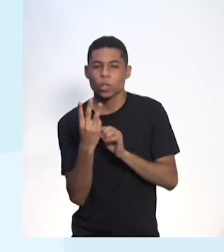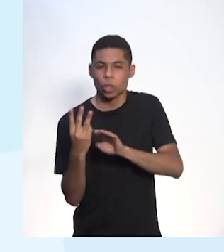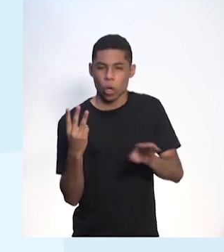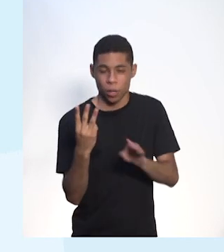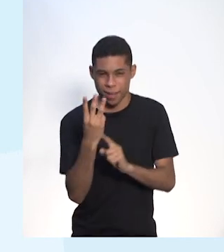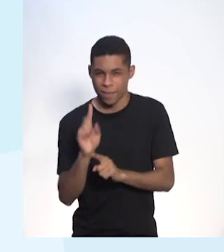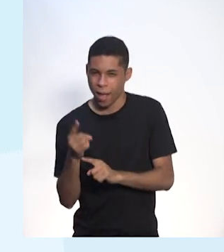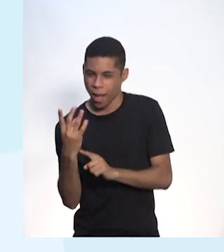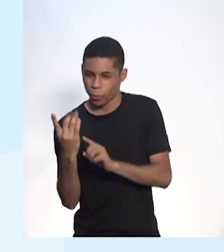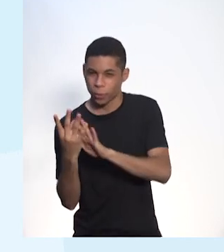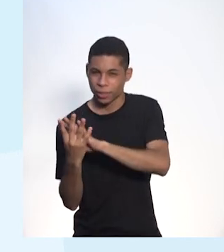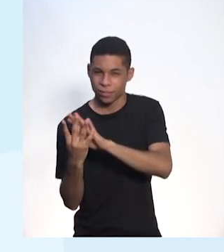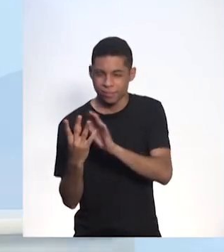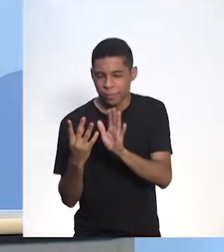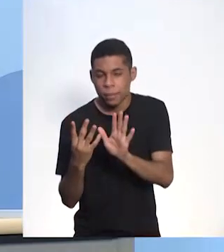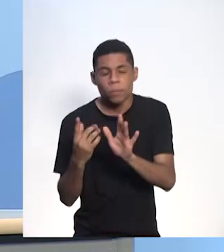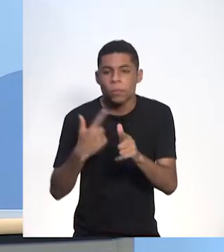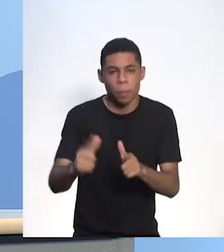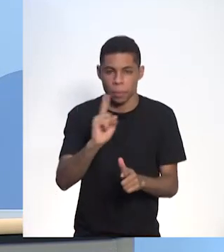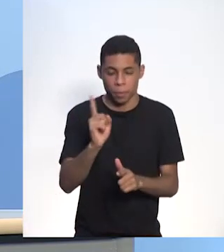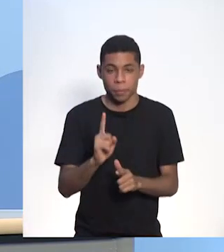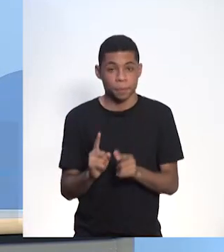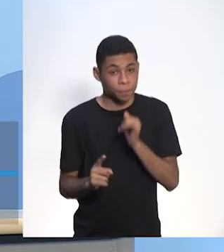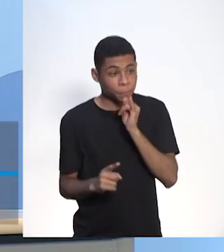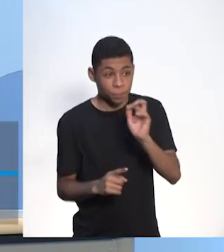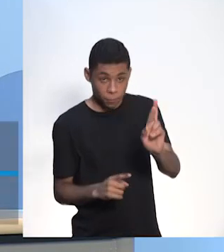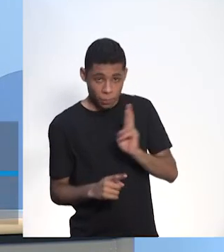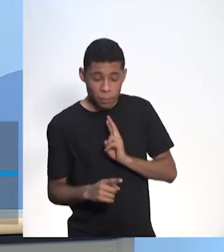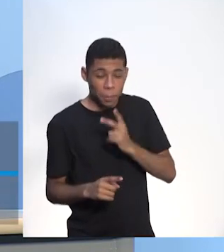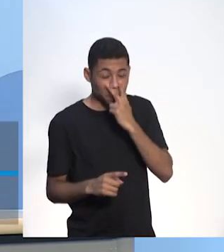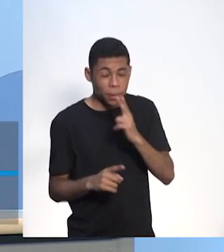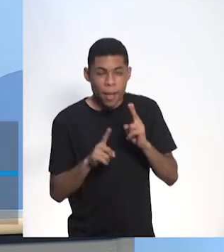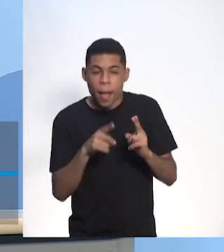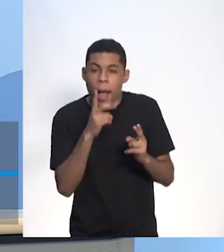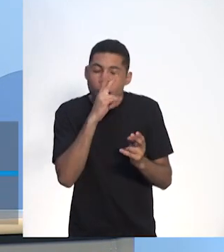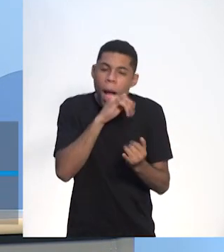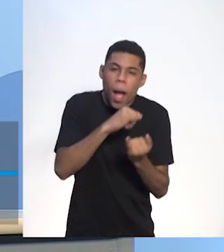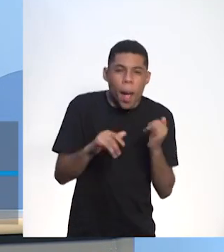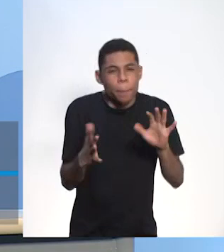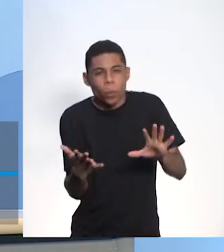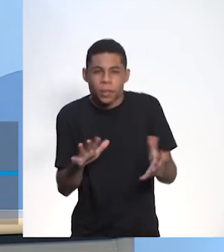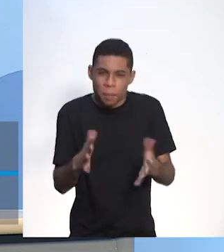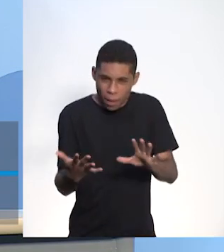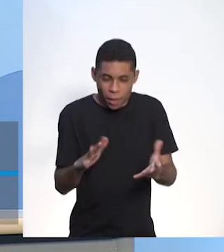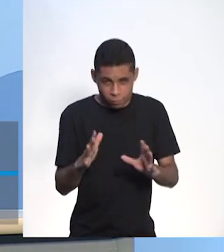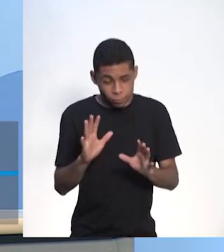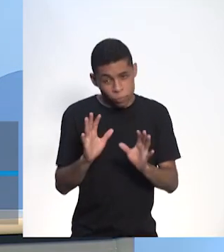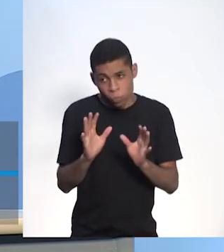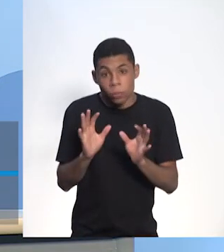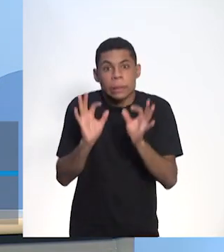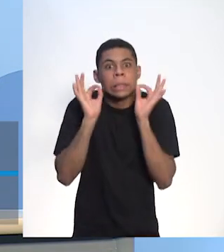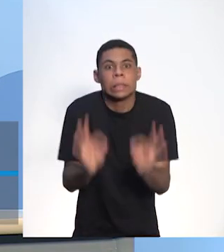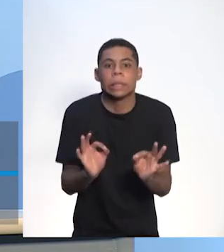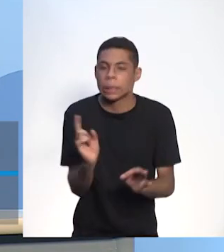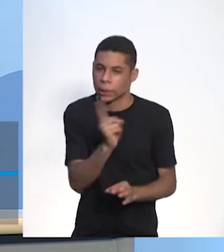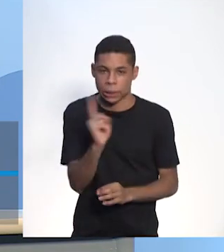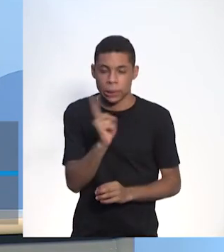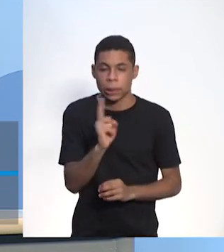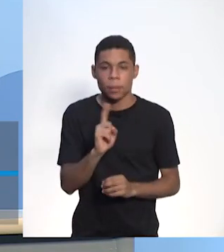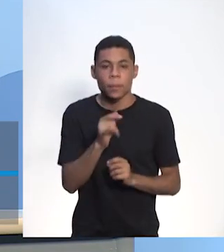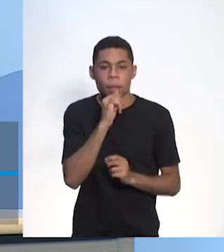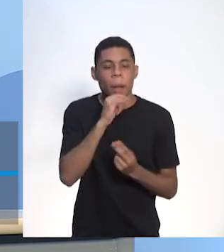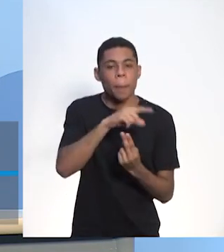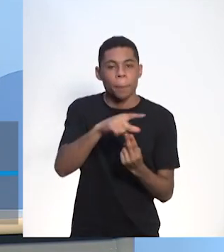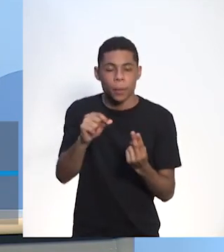algum. Sim, né? até porque o resultado está dando num valor aproximado. Exato, né? Não tem Né? problema. Até porque o pi também é